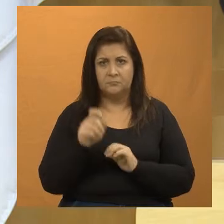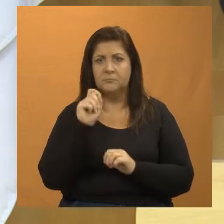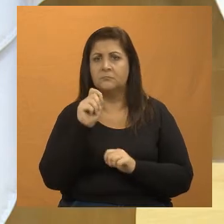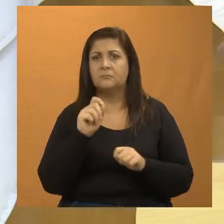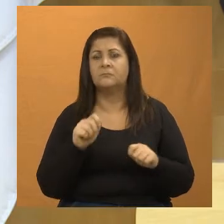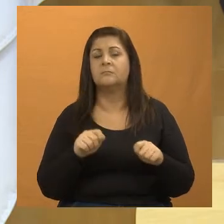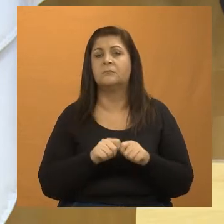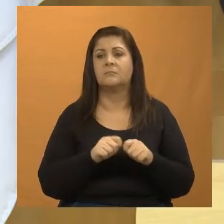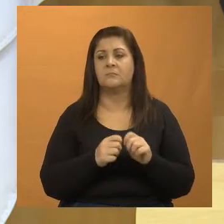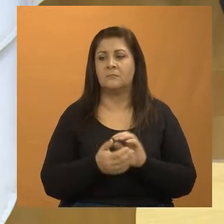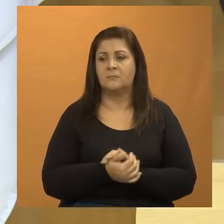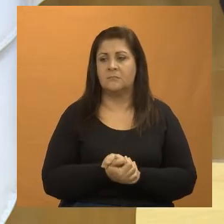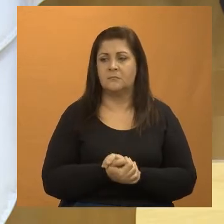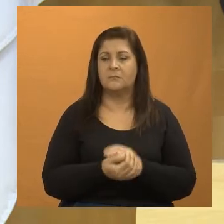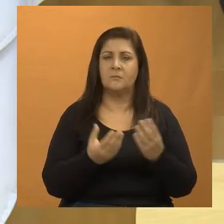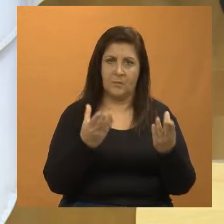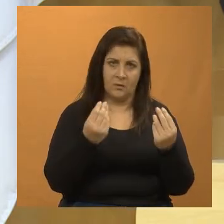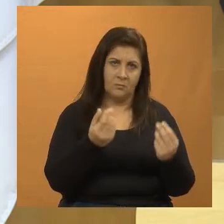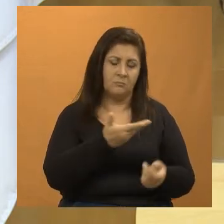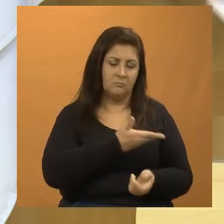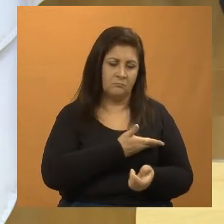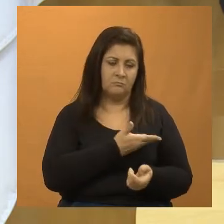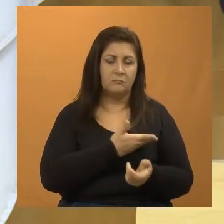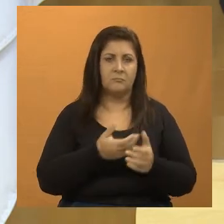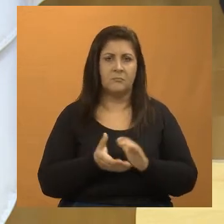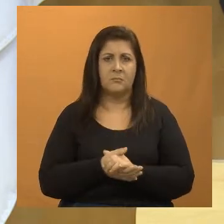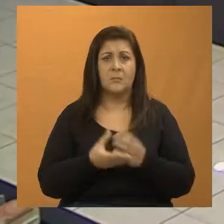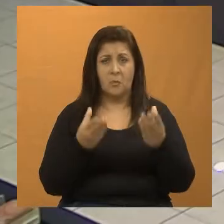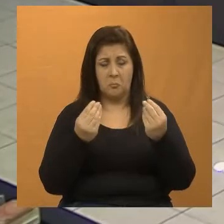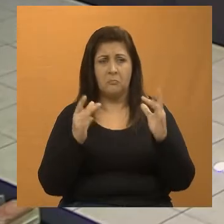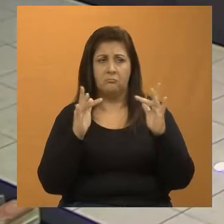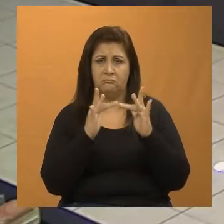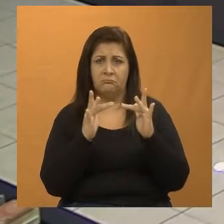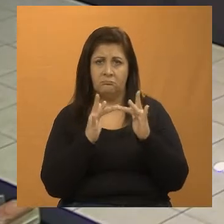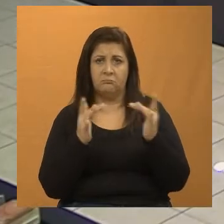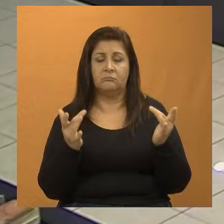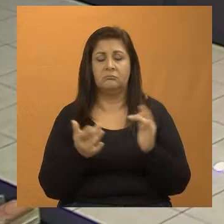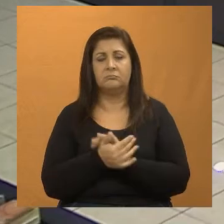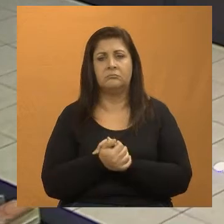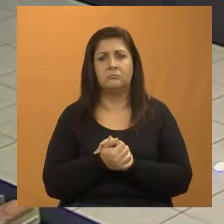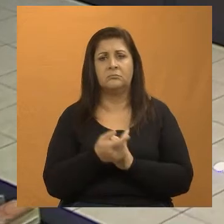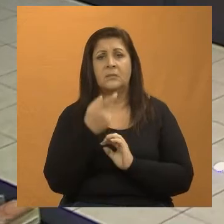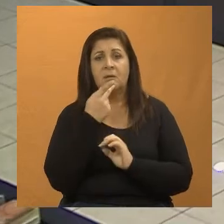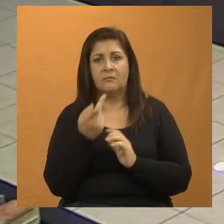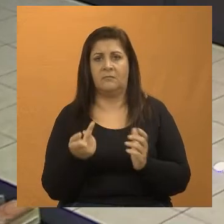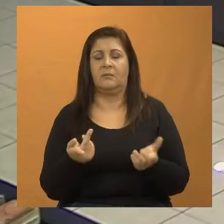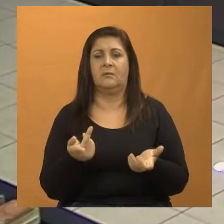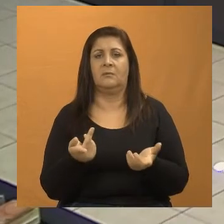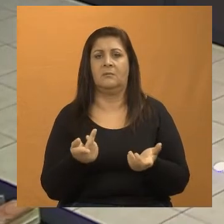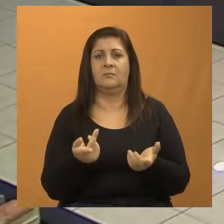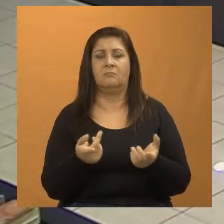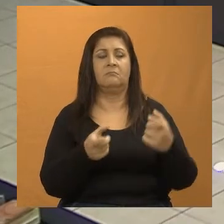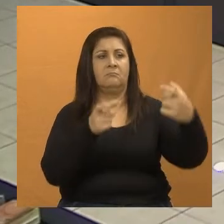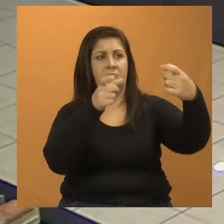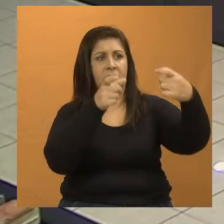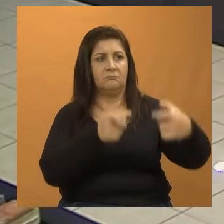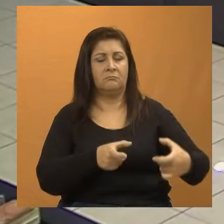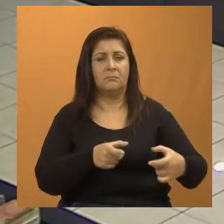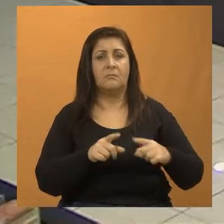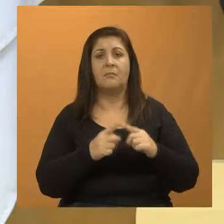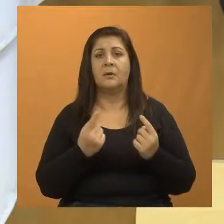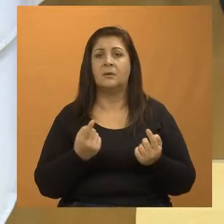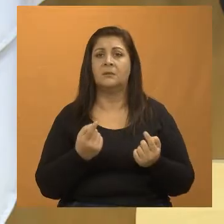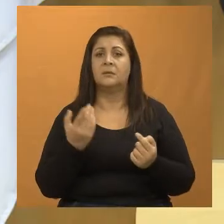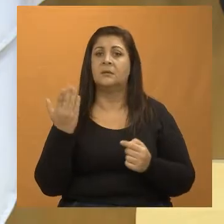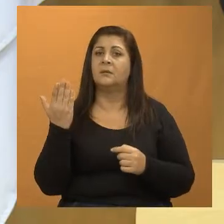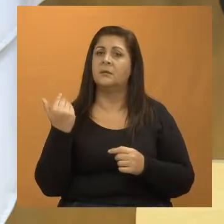fazendo. Muitos aqui são meus amigos, muitos aqui eu tenho contato, e eu falo pessoalmente, mas só que antes de falar,